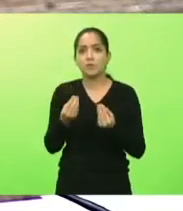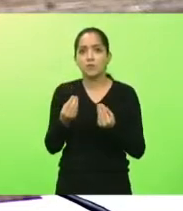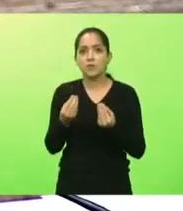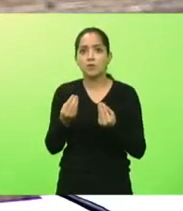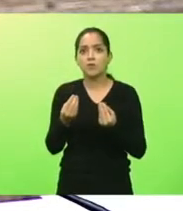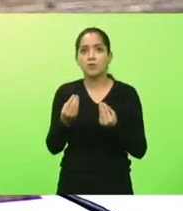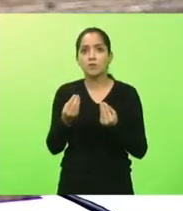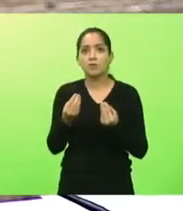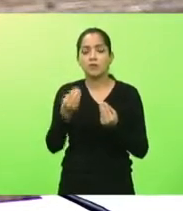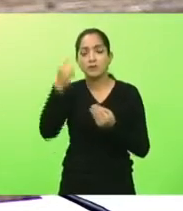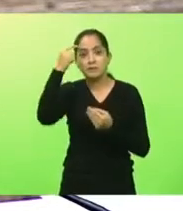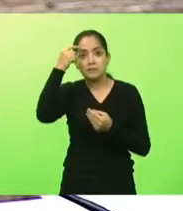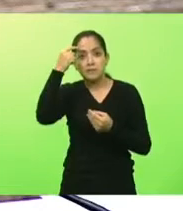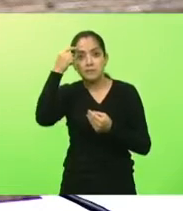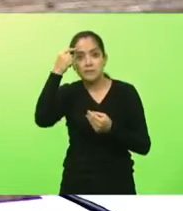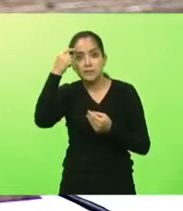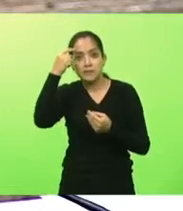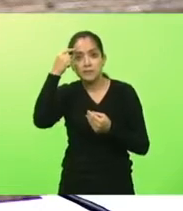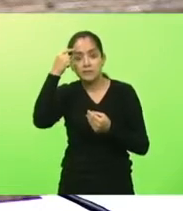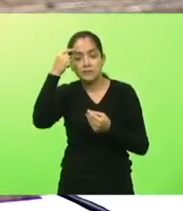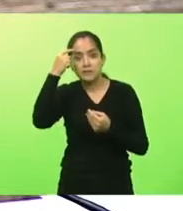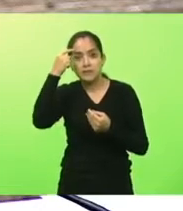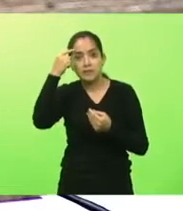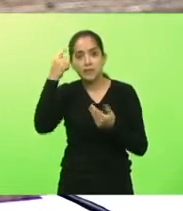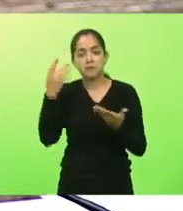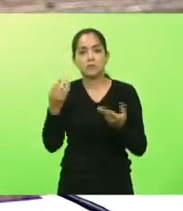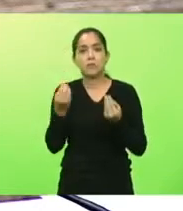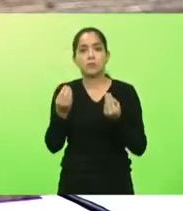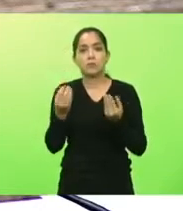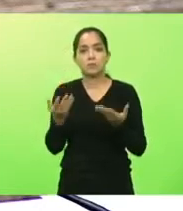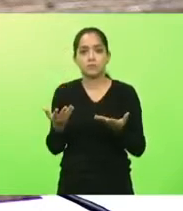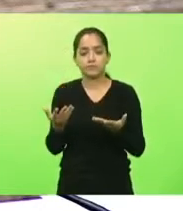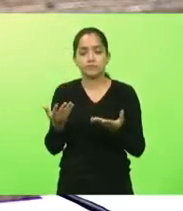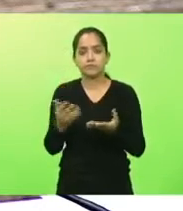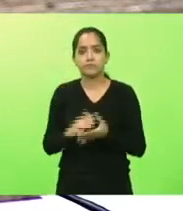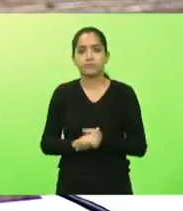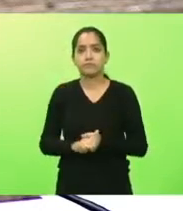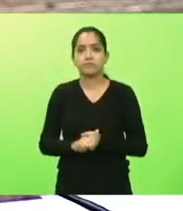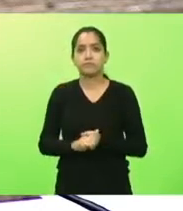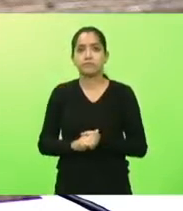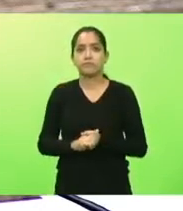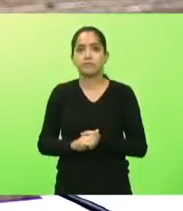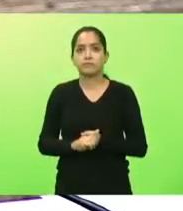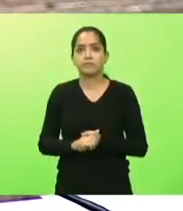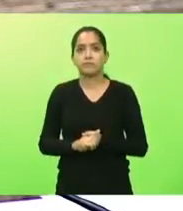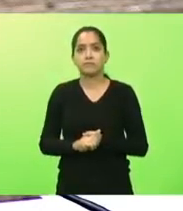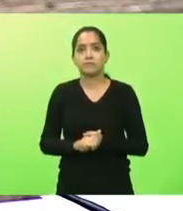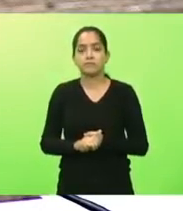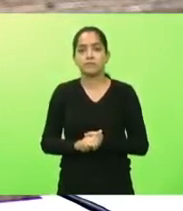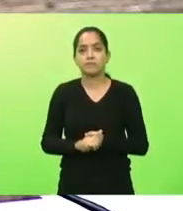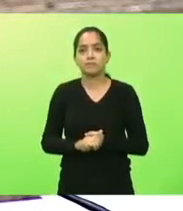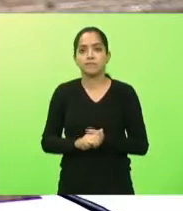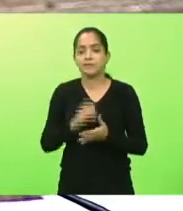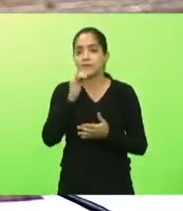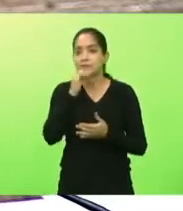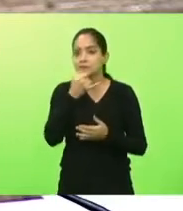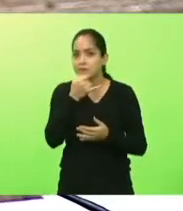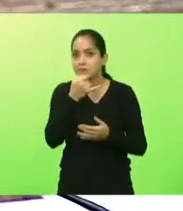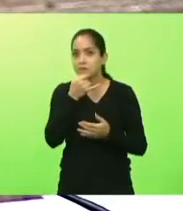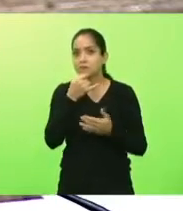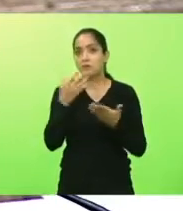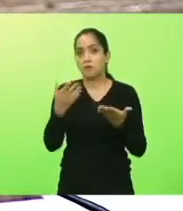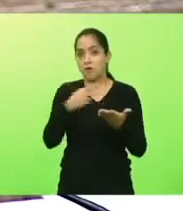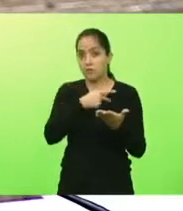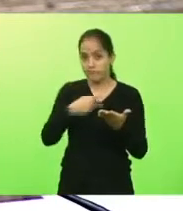sã consciência consegue pensar dessa forma, deputado Lima? Olha, é lamentável. Presidente Bolsonaro, os